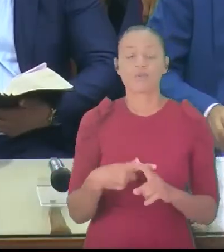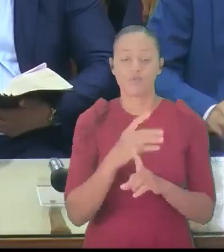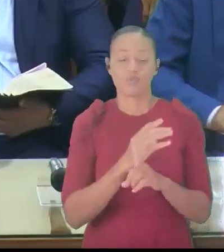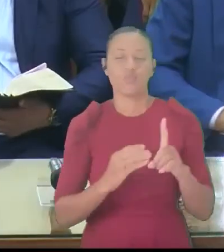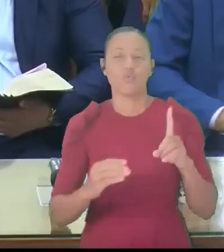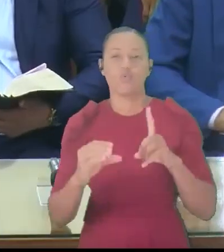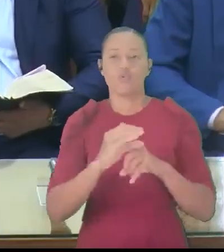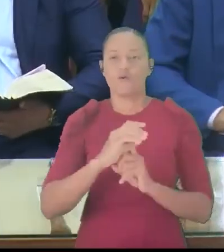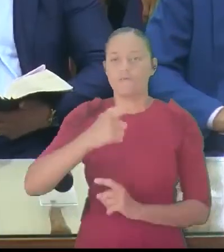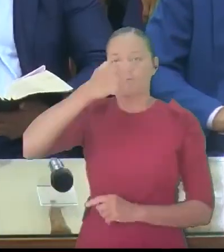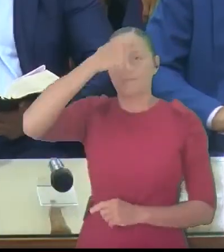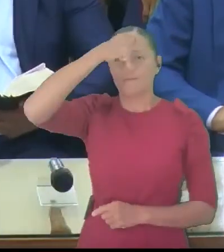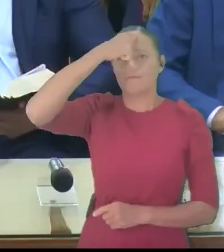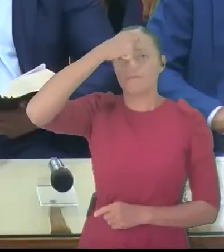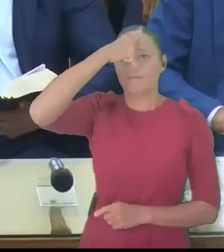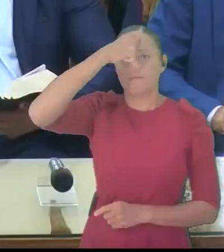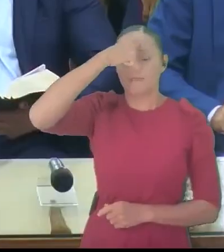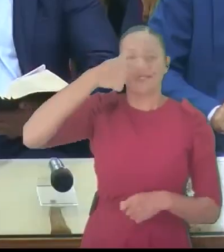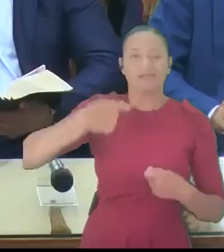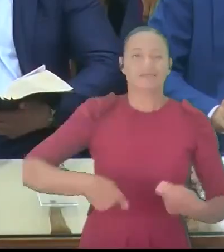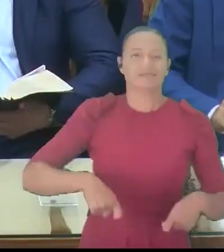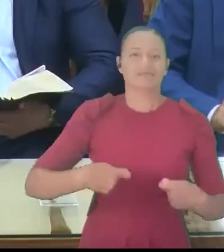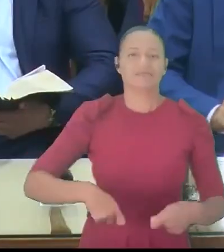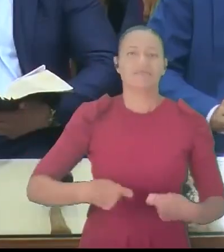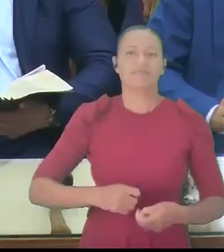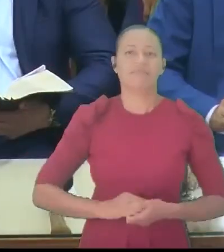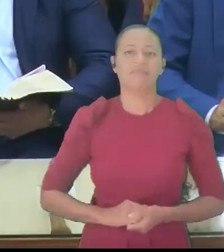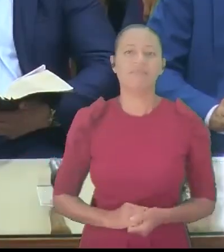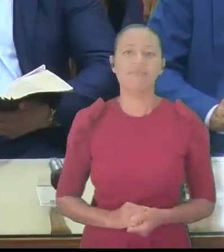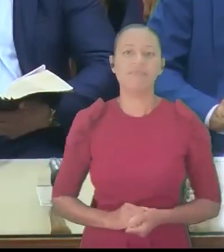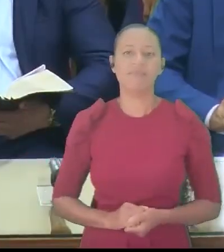ser racional.